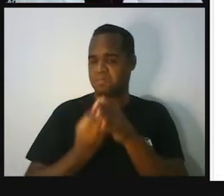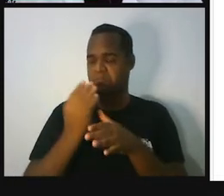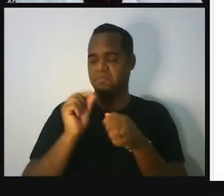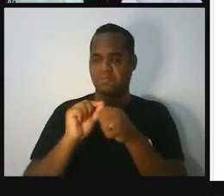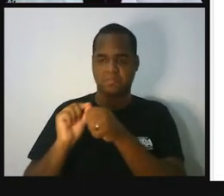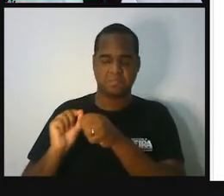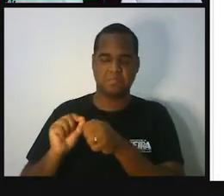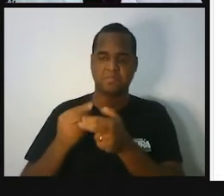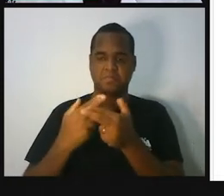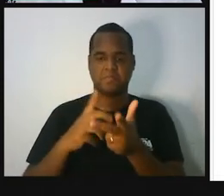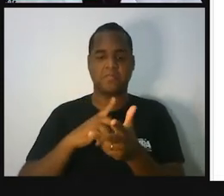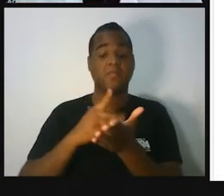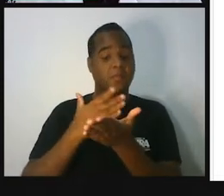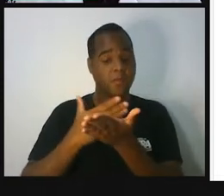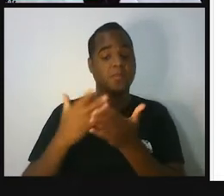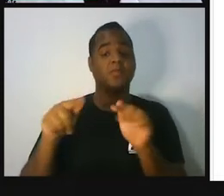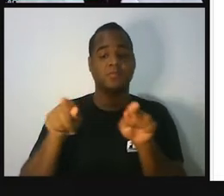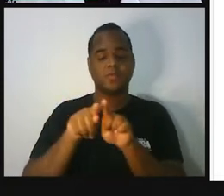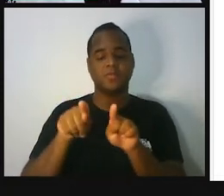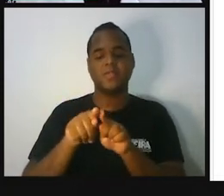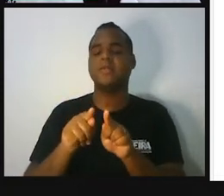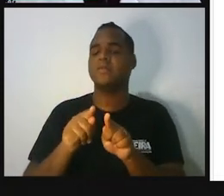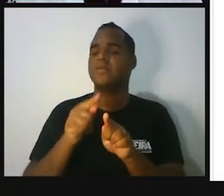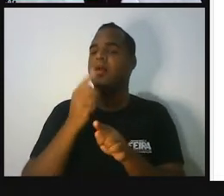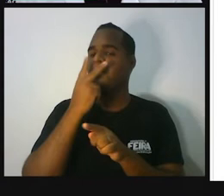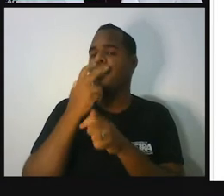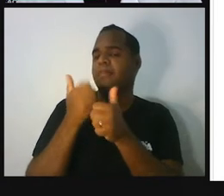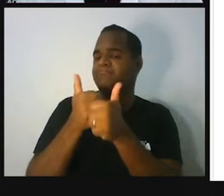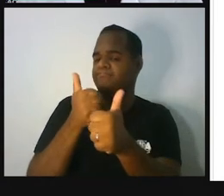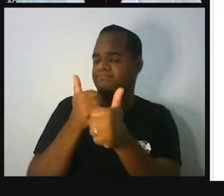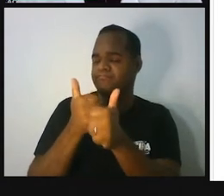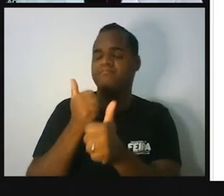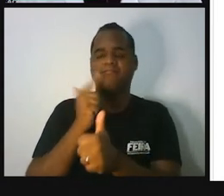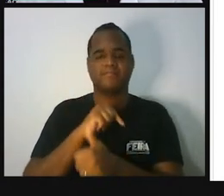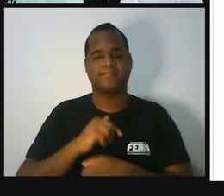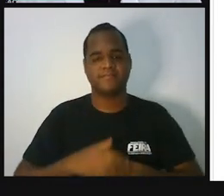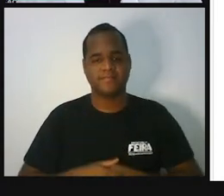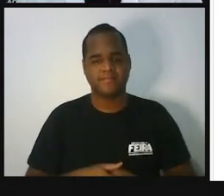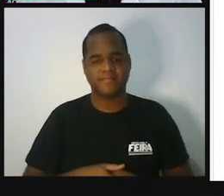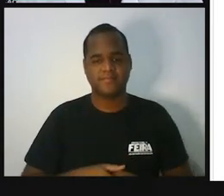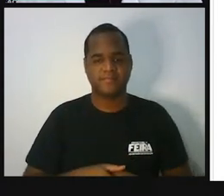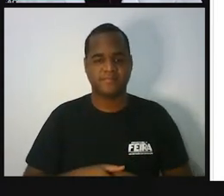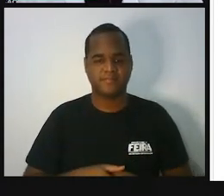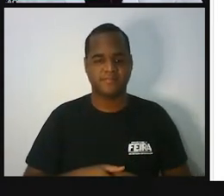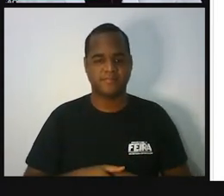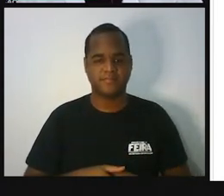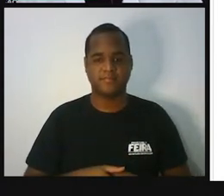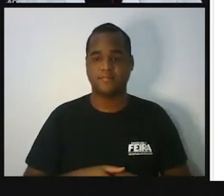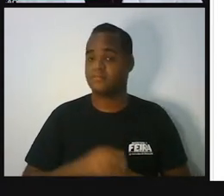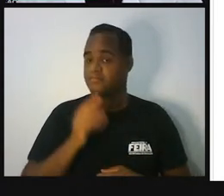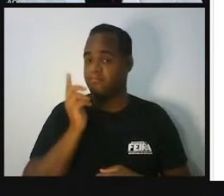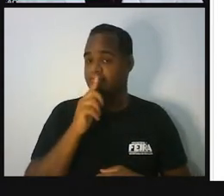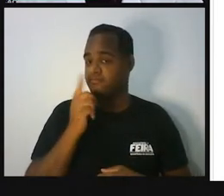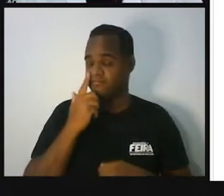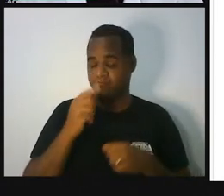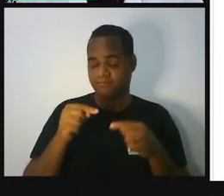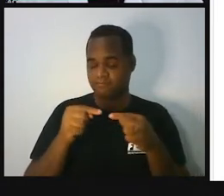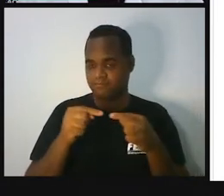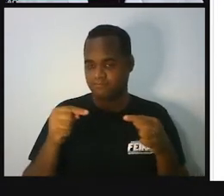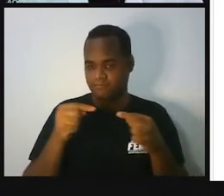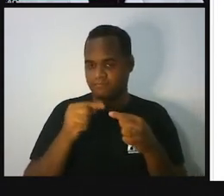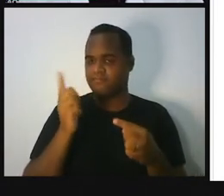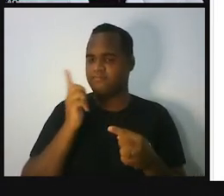fazer vai começar aqui também vai ficar uma coisa próxima disso perto mas vamos fazer essa se reta direitinho né